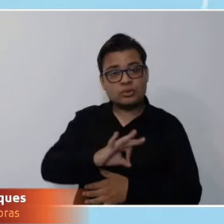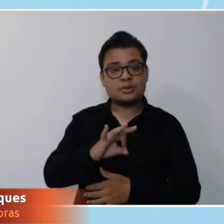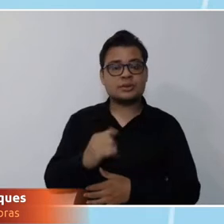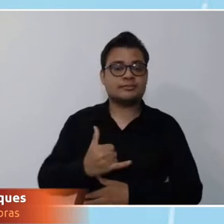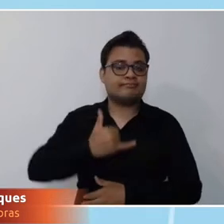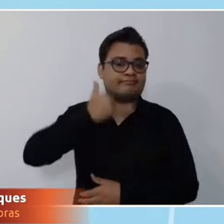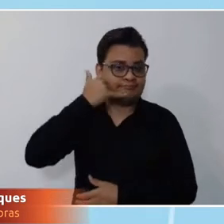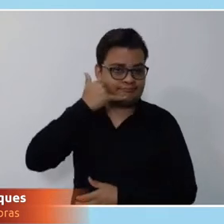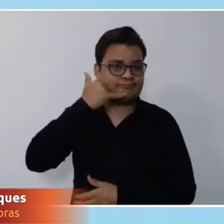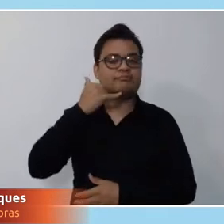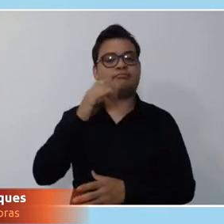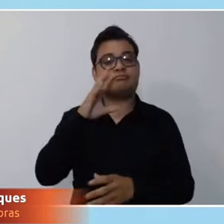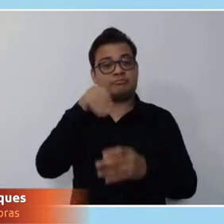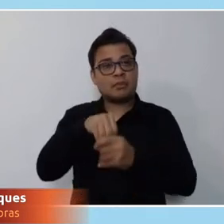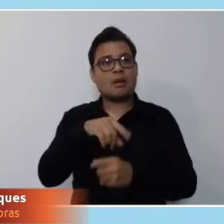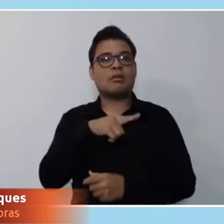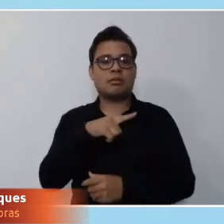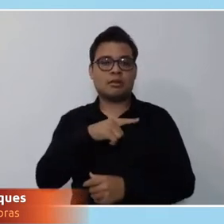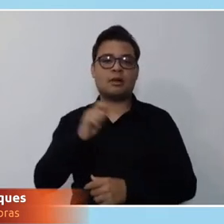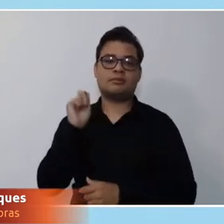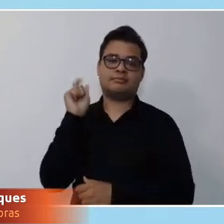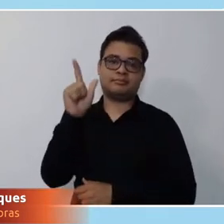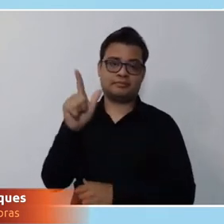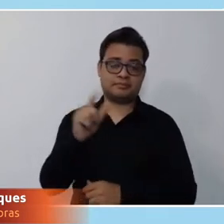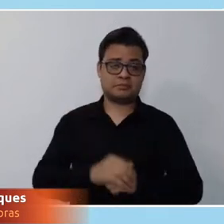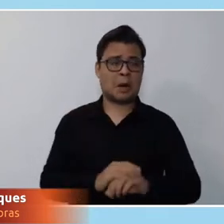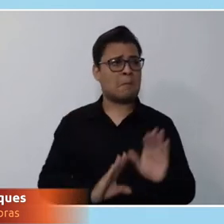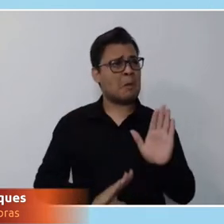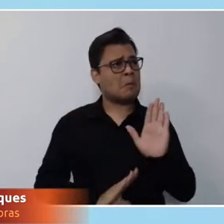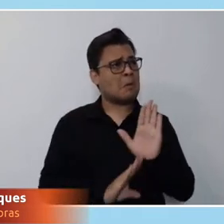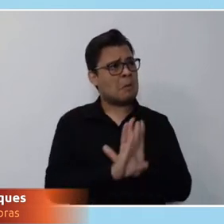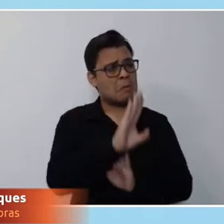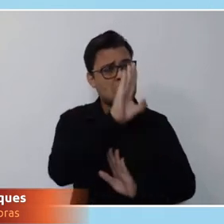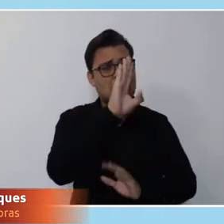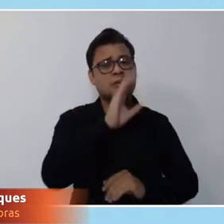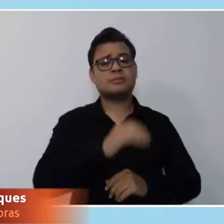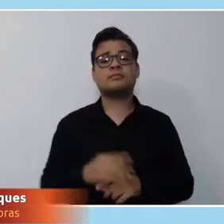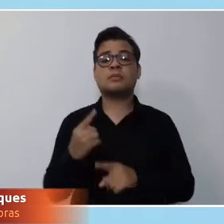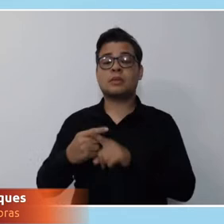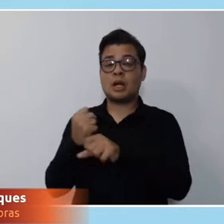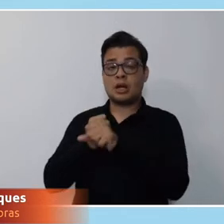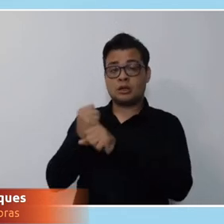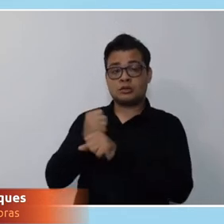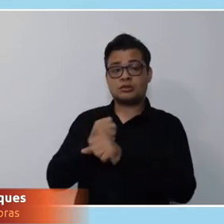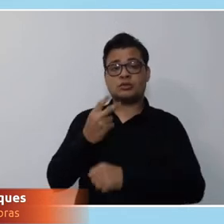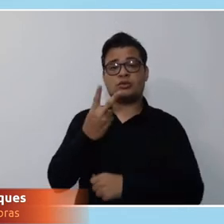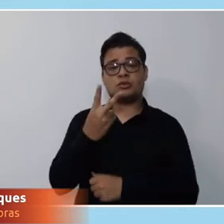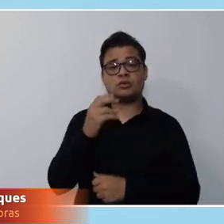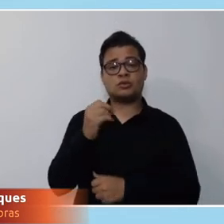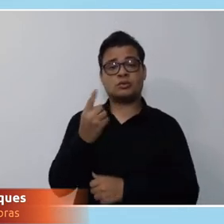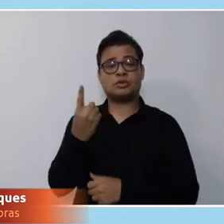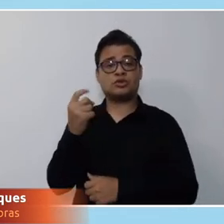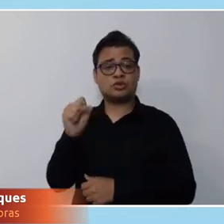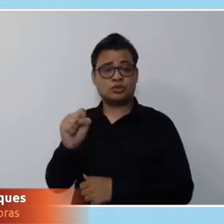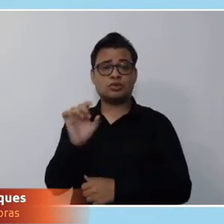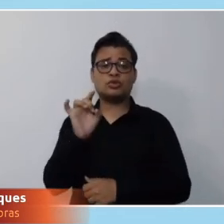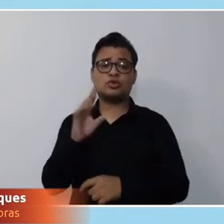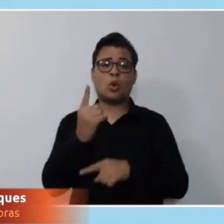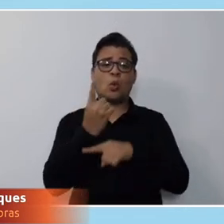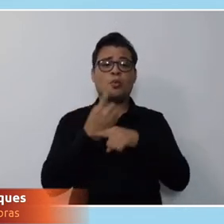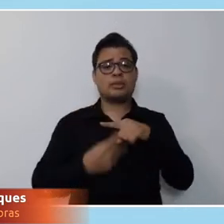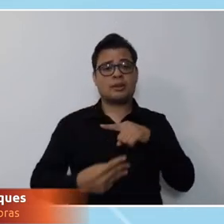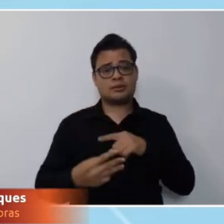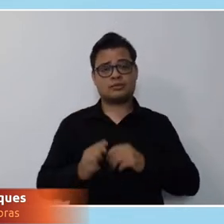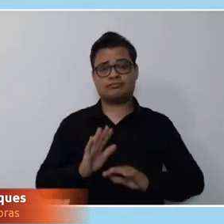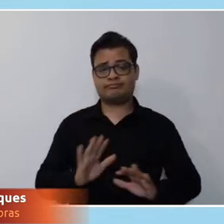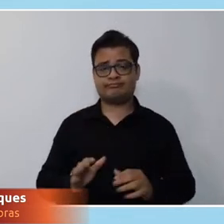crescimento vertiginoso, já que em 2018 o número era mais ou menos um terço disso. E essa